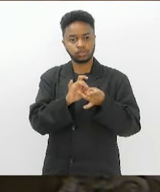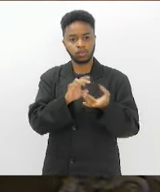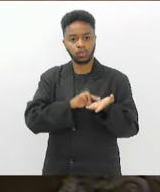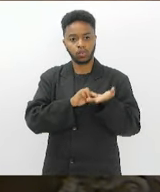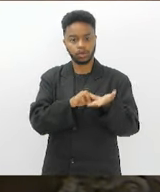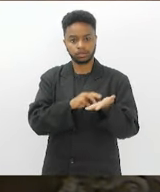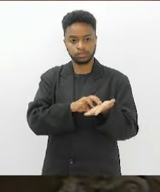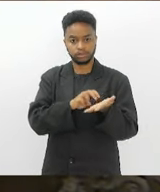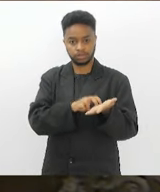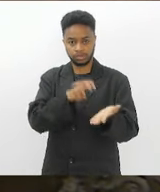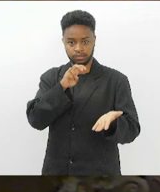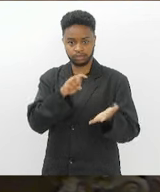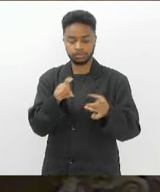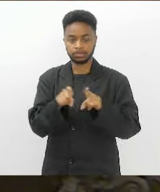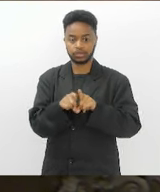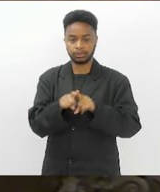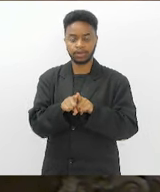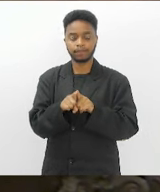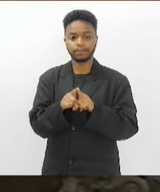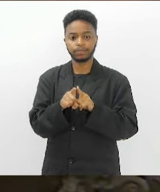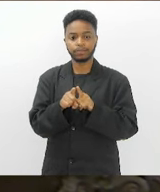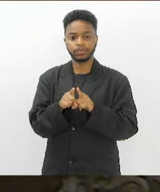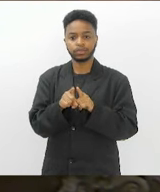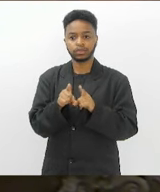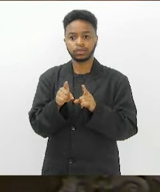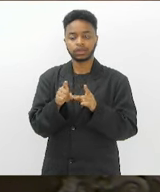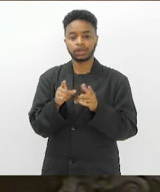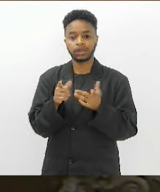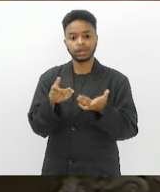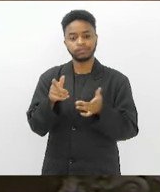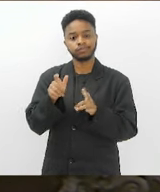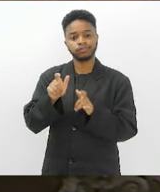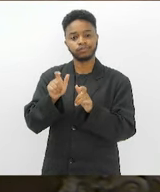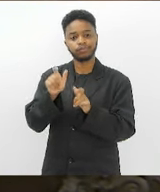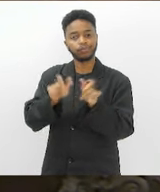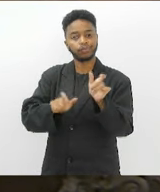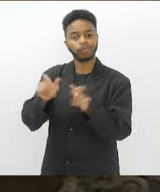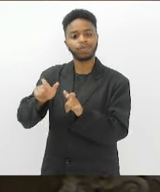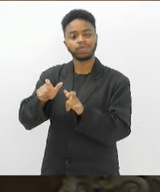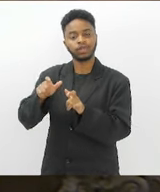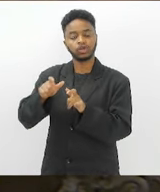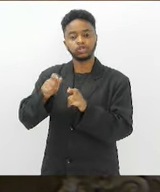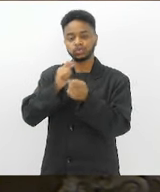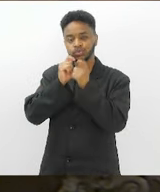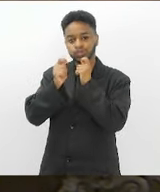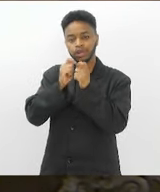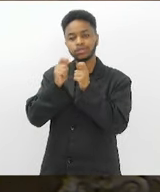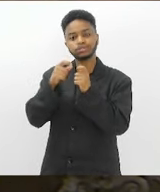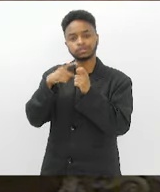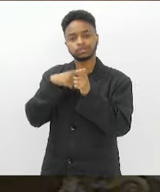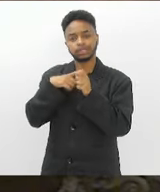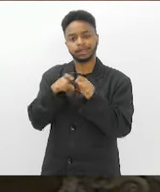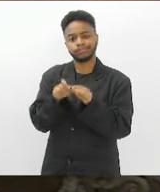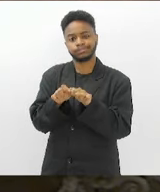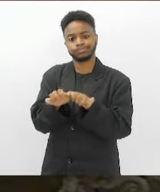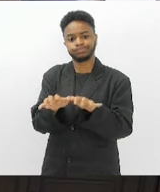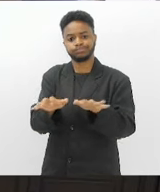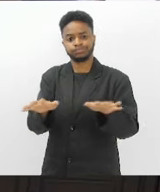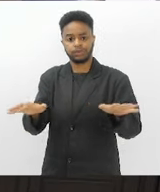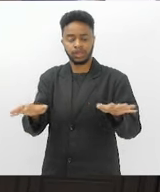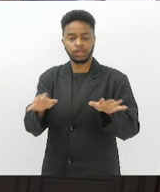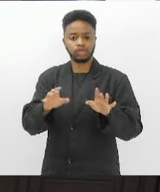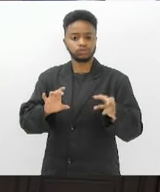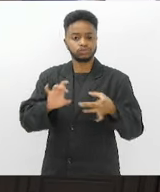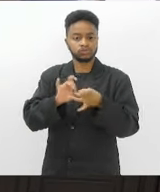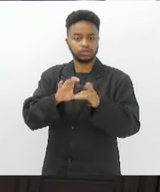É um jornalismo que muitas vezes está contaminado, e isso nos dois lados. O jornalismo